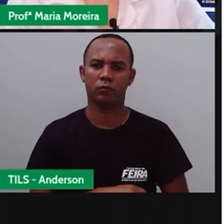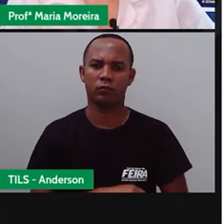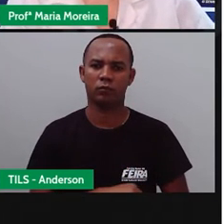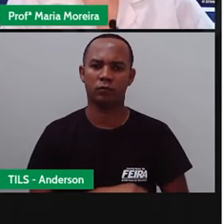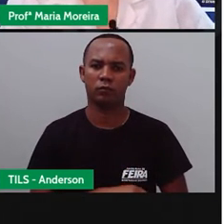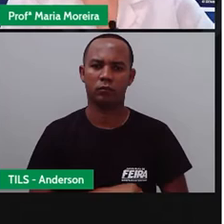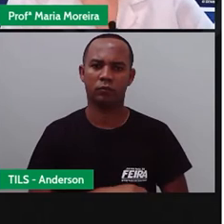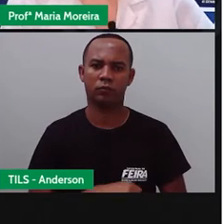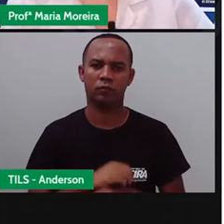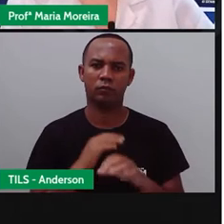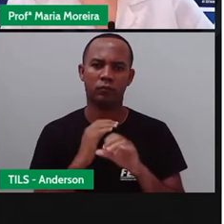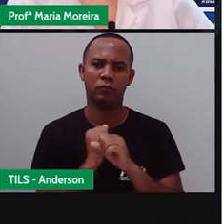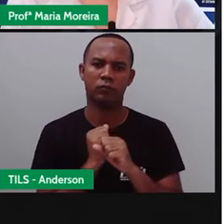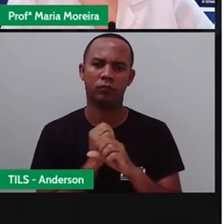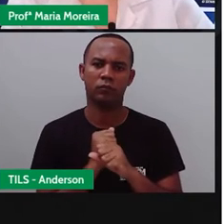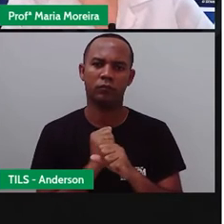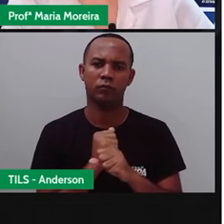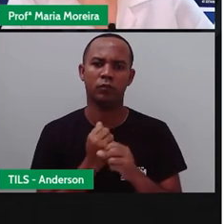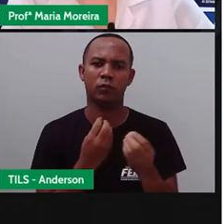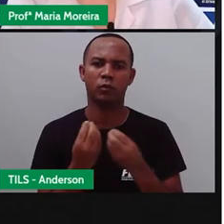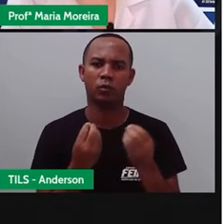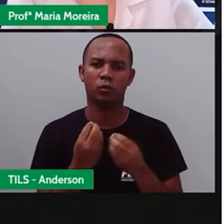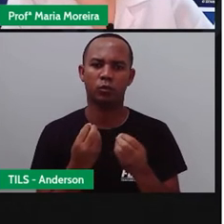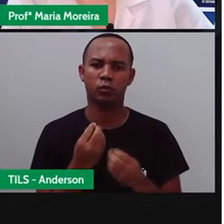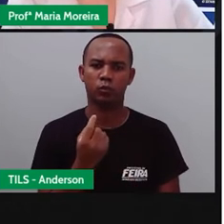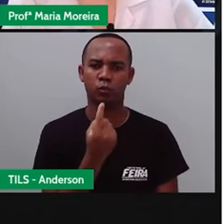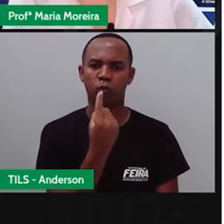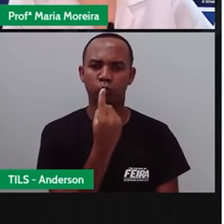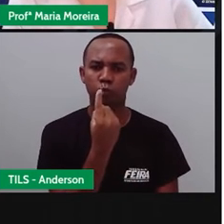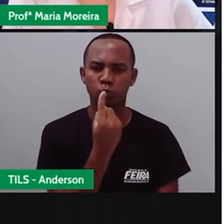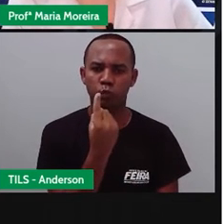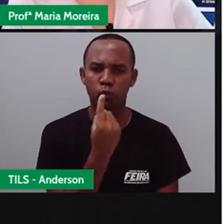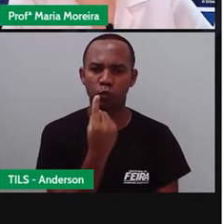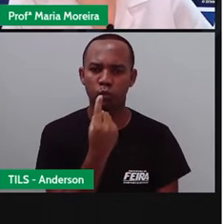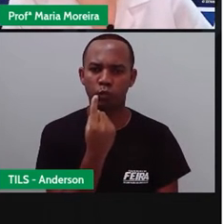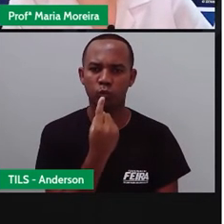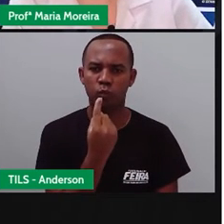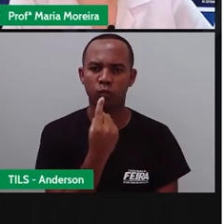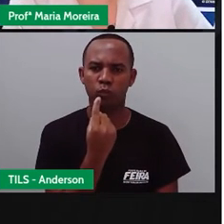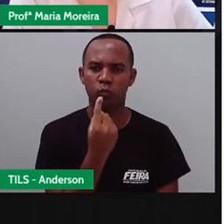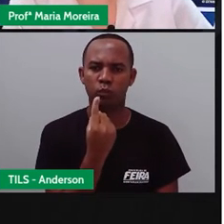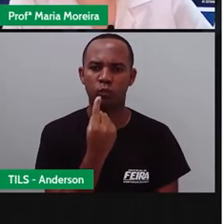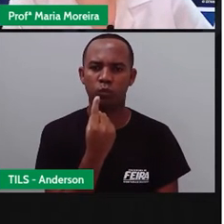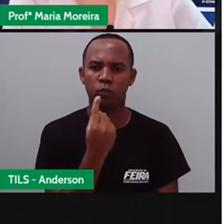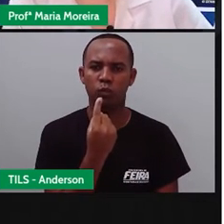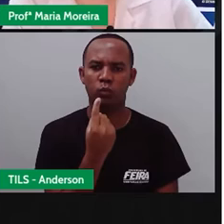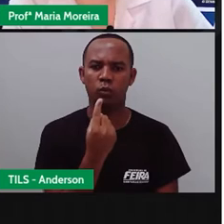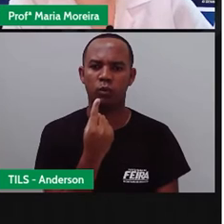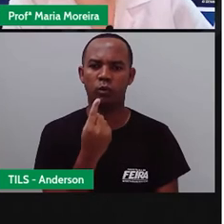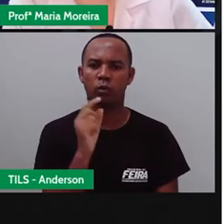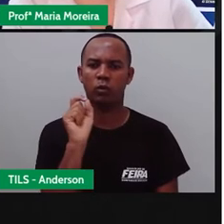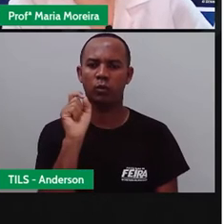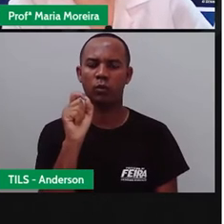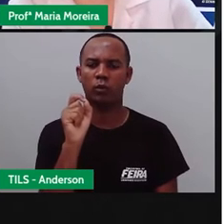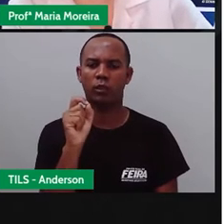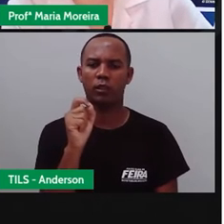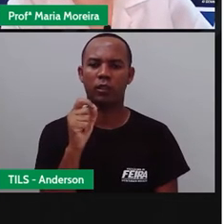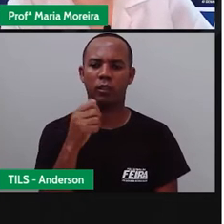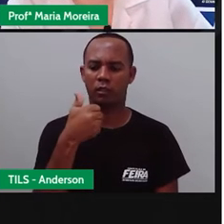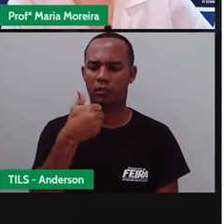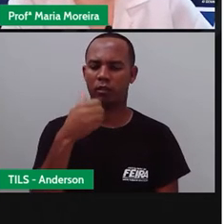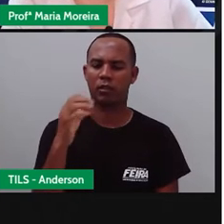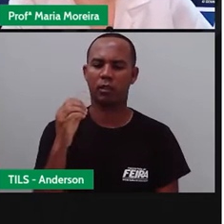vou os cálculos são feitos assim uma bolinha né em uma certa a coluna né vale 10 bolinhas na